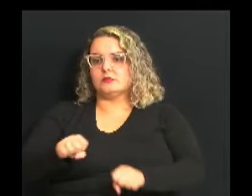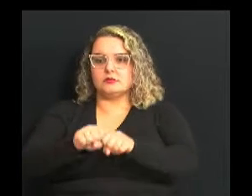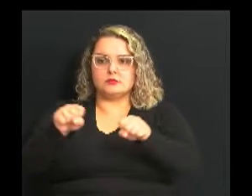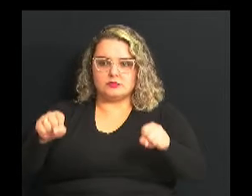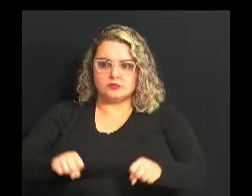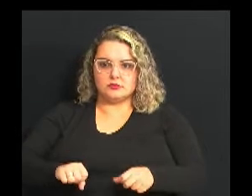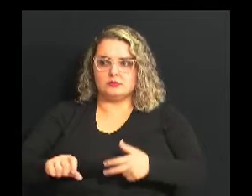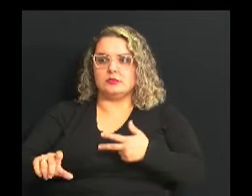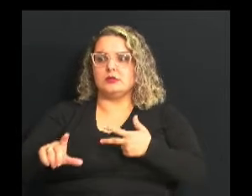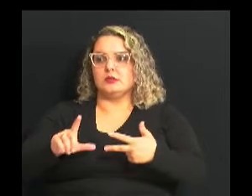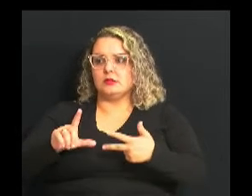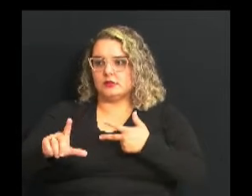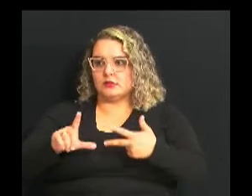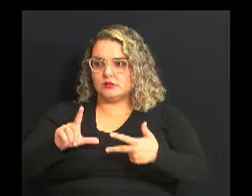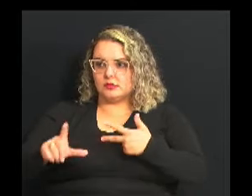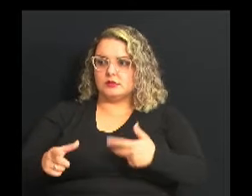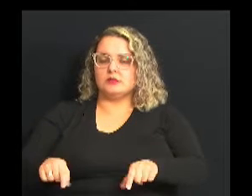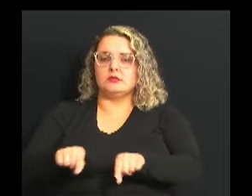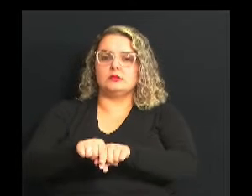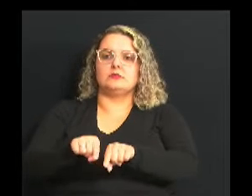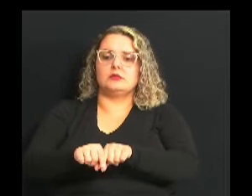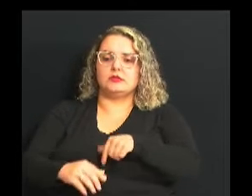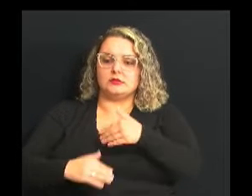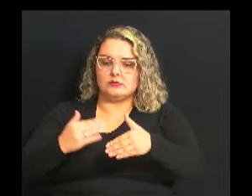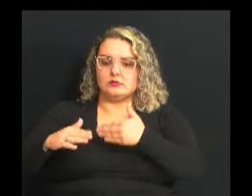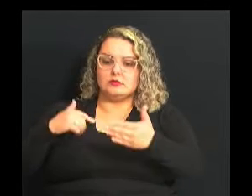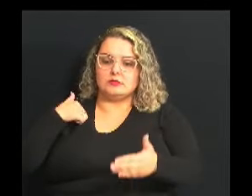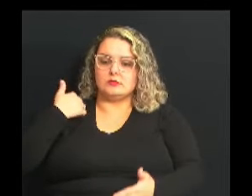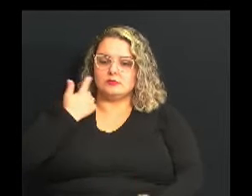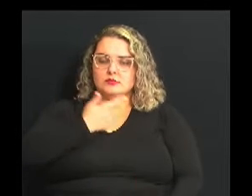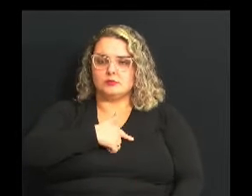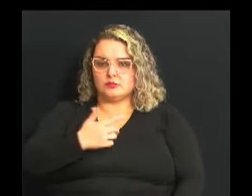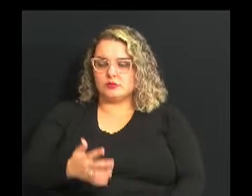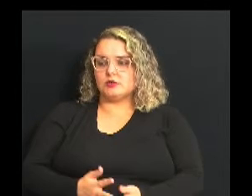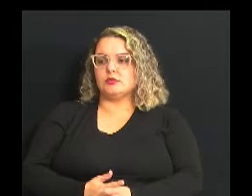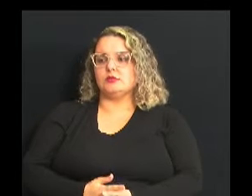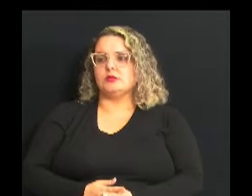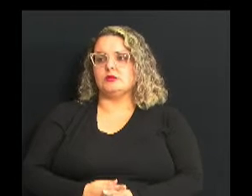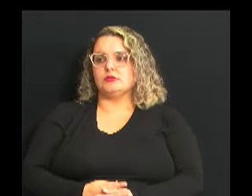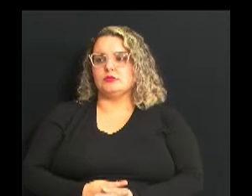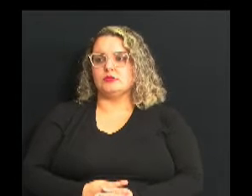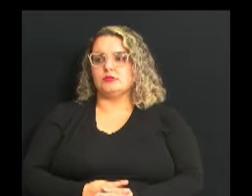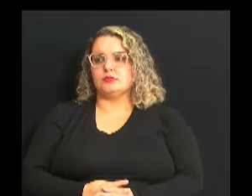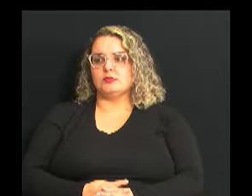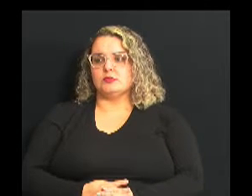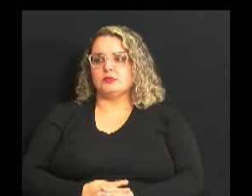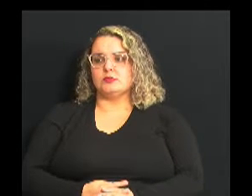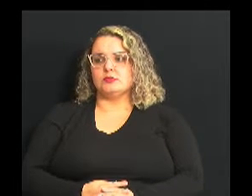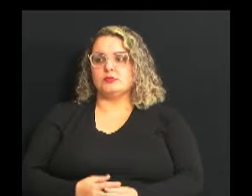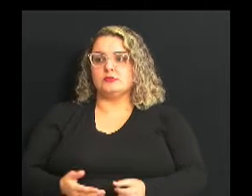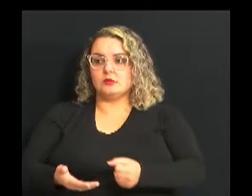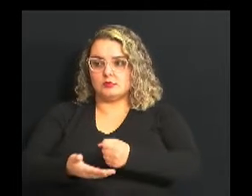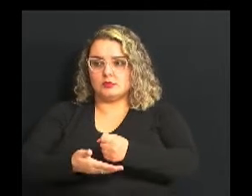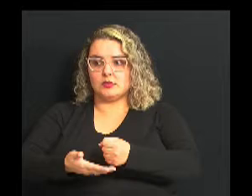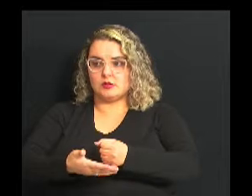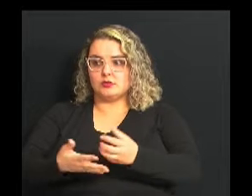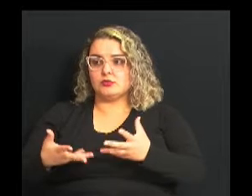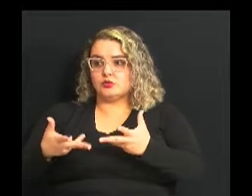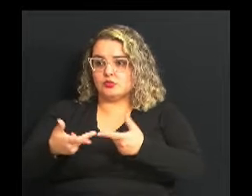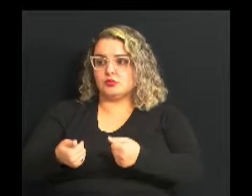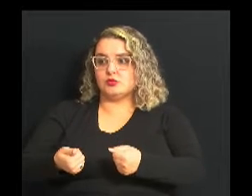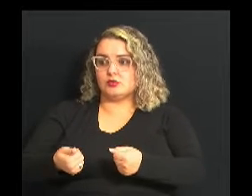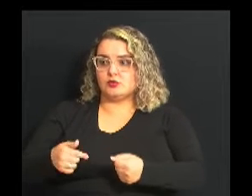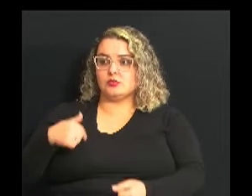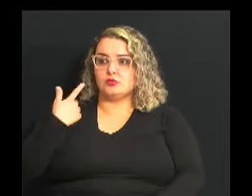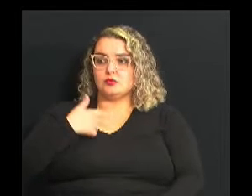que também desenvolvido por nós, né? Leva em sua essência todo o nosso rito